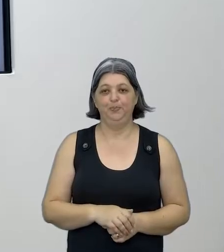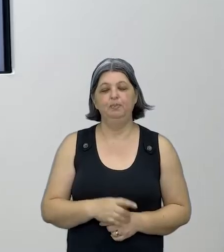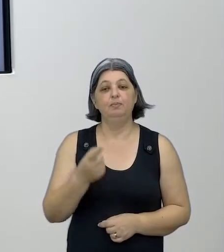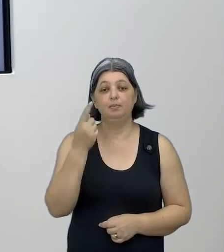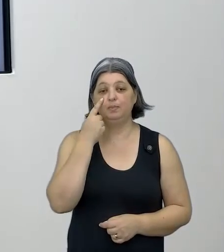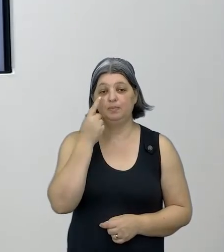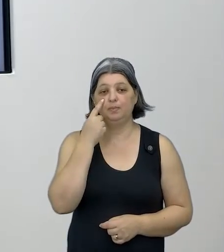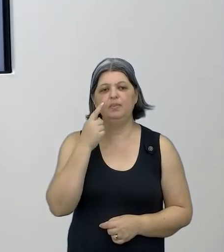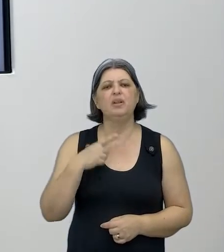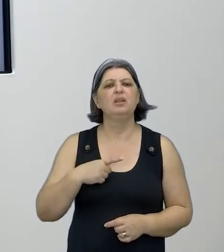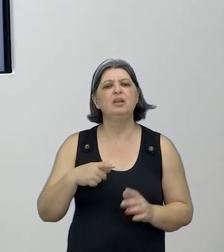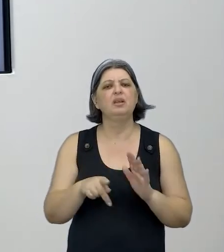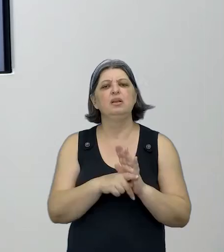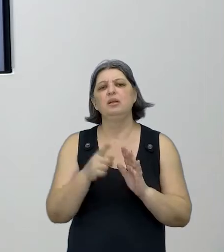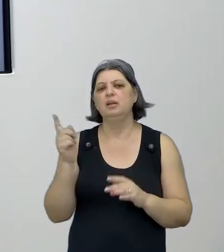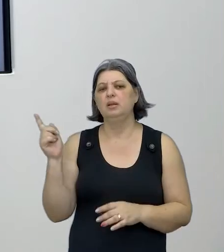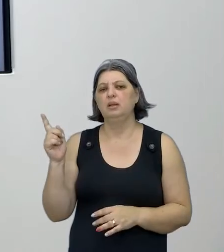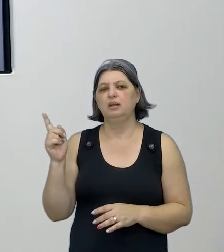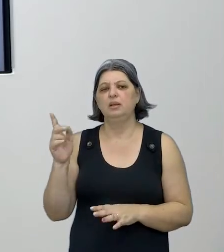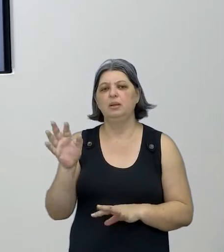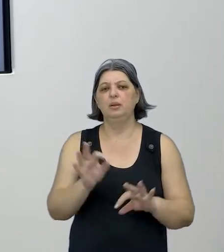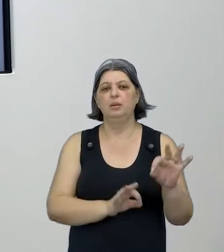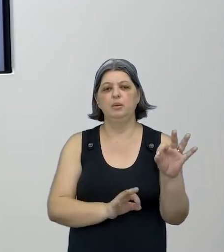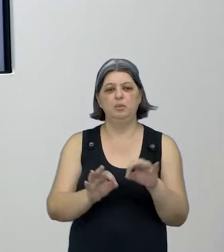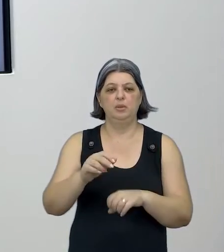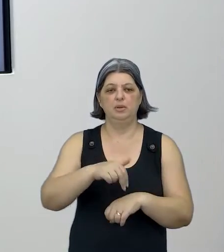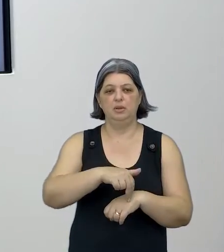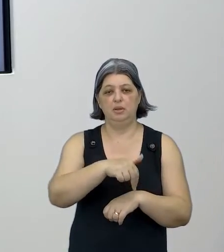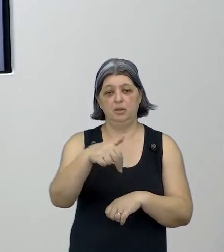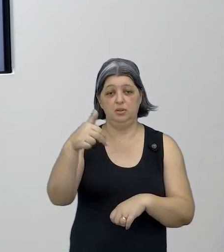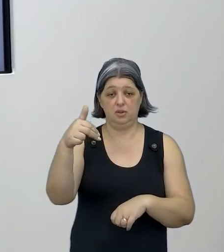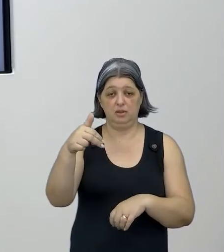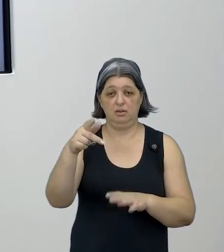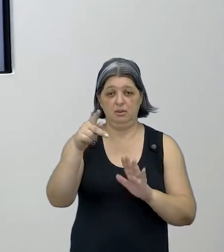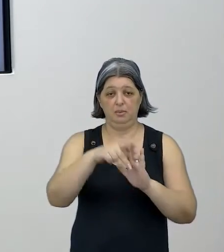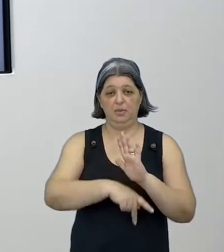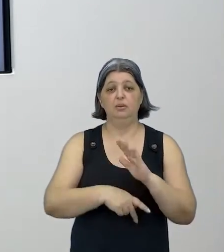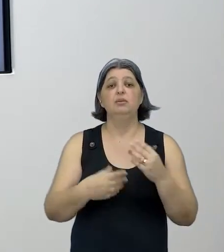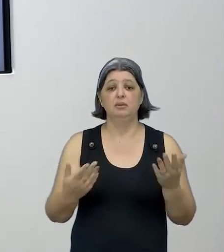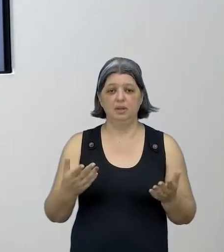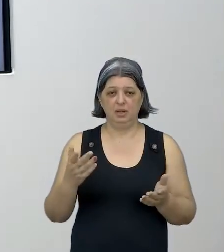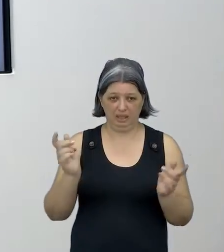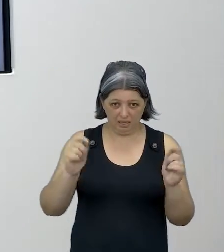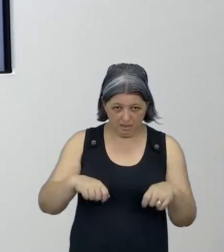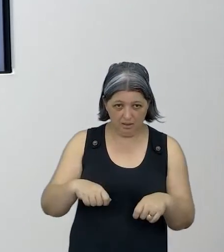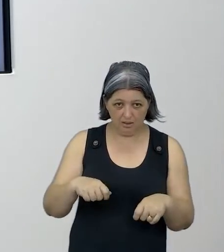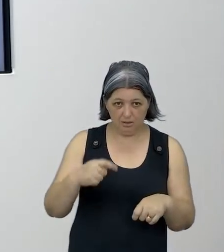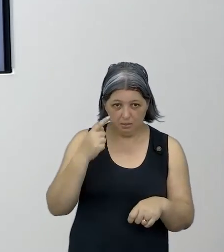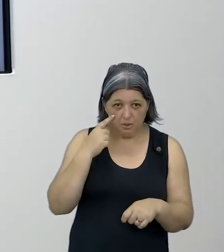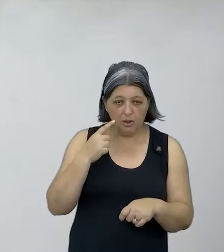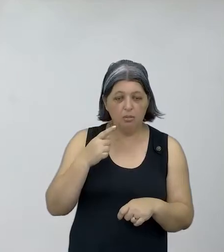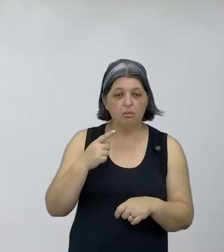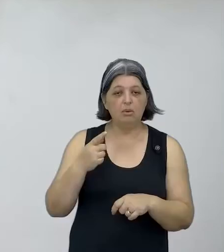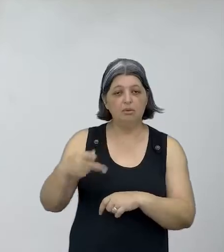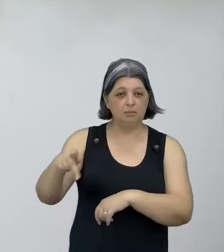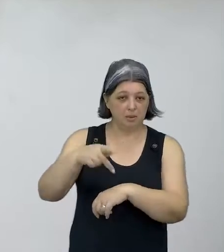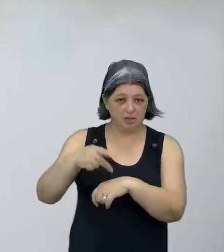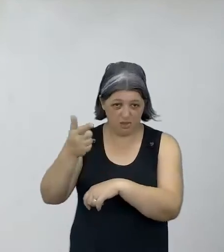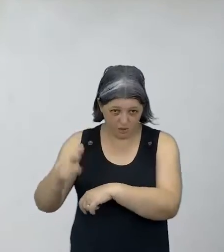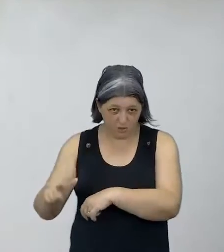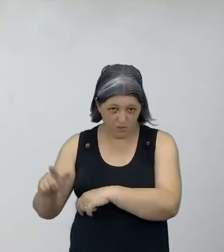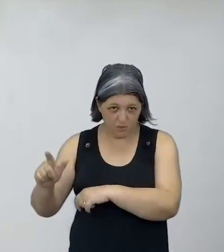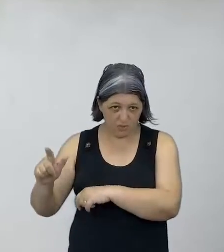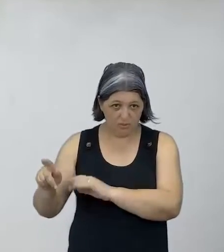mim. O que está escrito aqui? Projeto nacionalista. Se é um projeto nacionalista, eu posso contar com capital estrangeiro? Não. Por